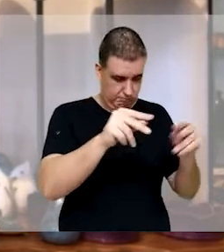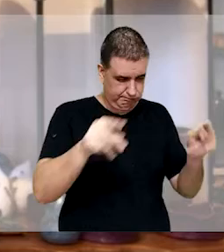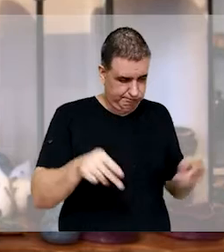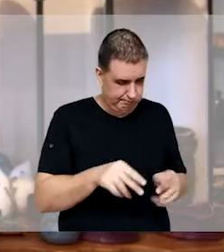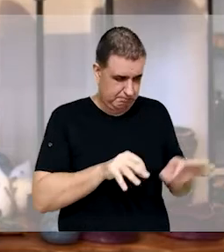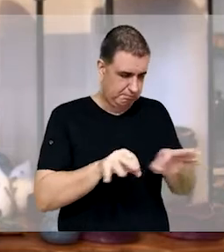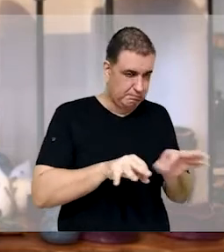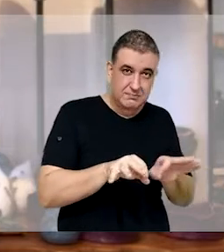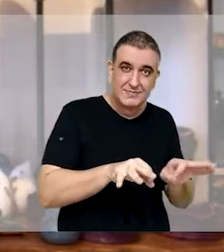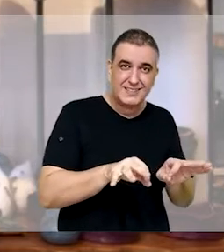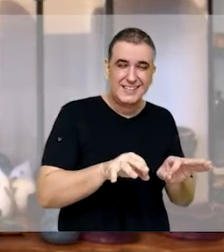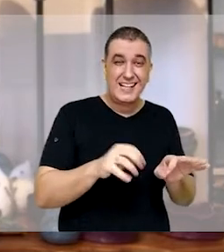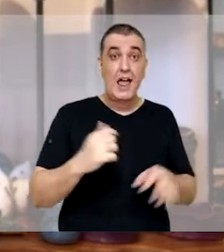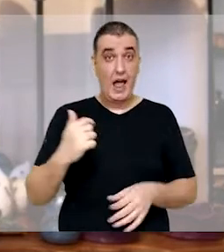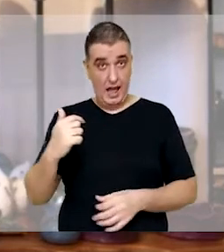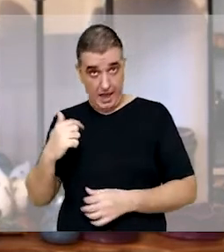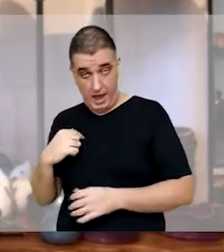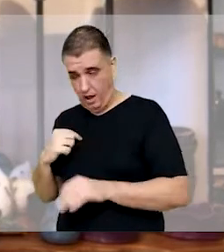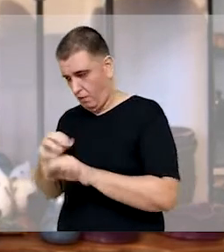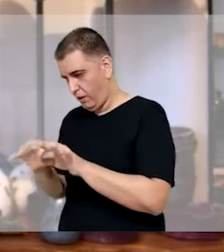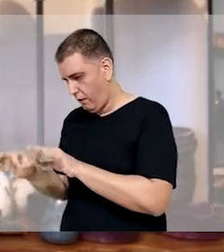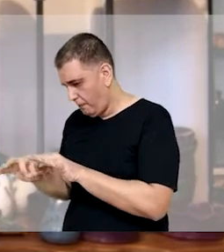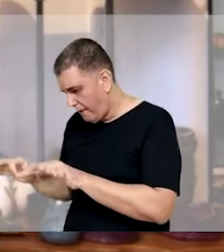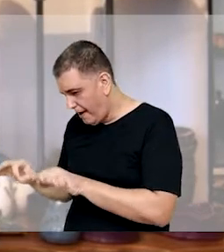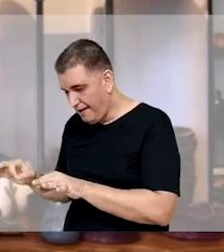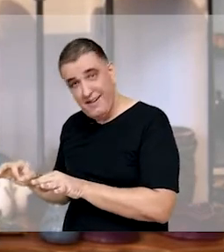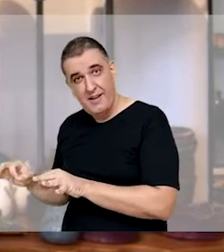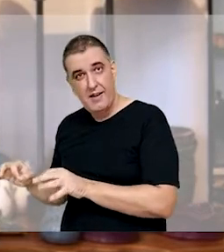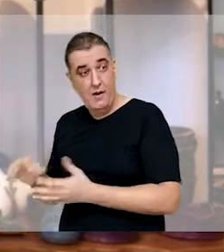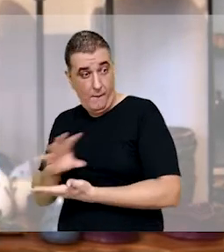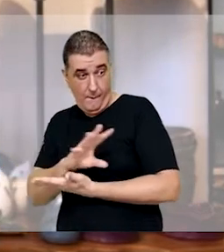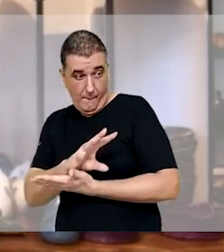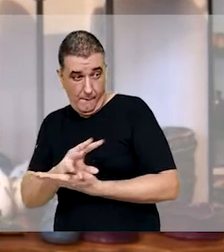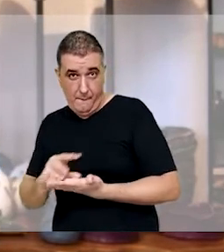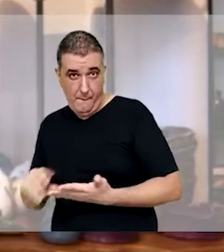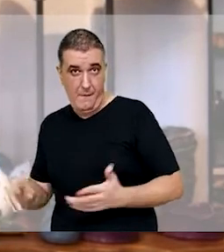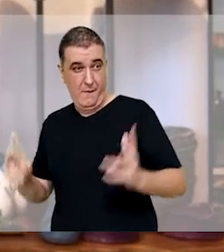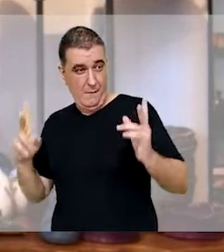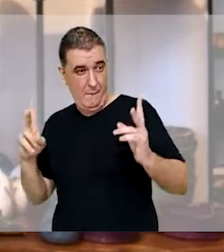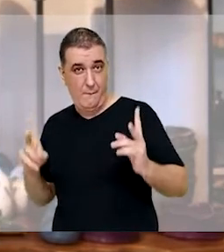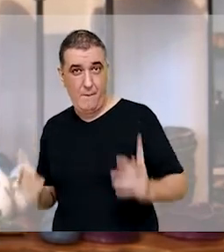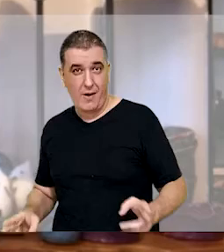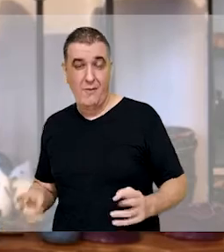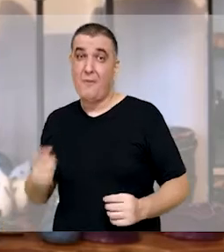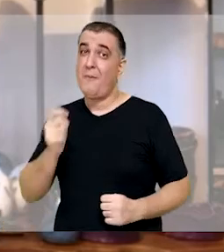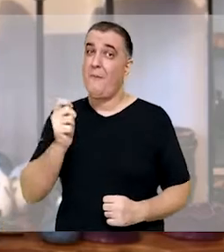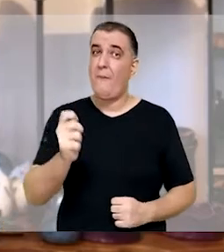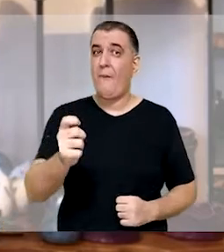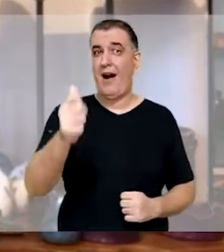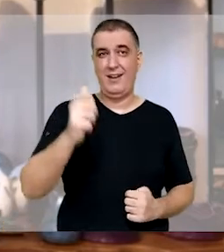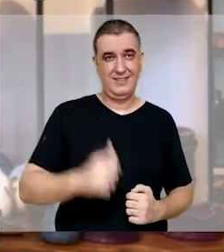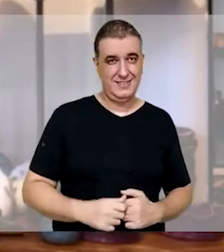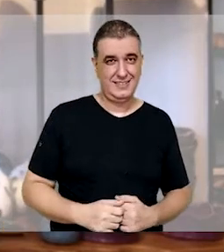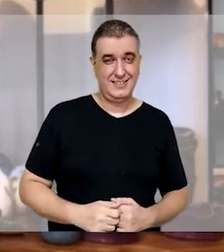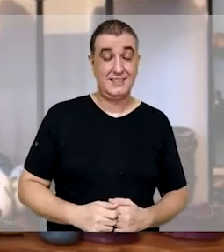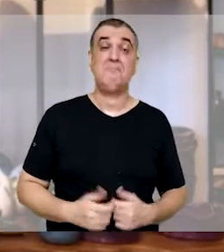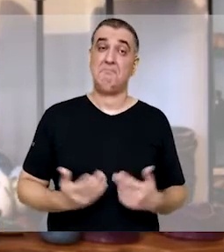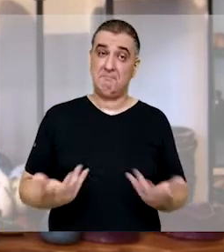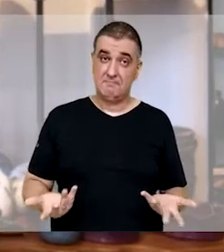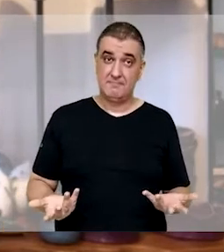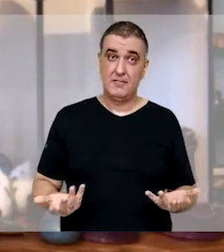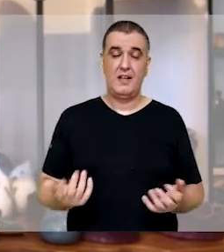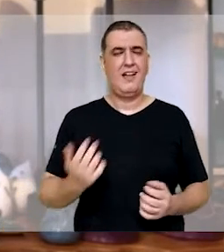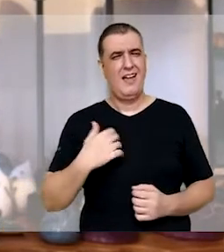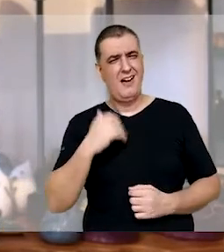E basicamente o prato que eu criei para o chefe Paolo Lavezini do Four Seasons é quase uma placa de Petri do